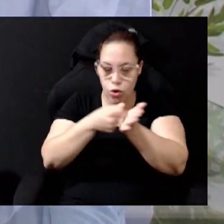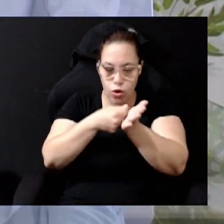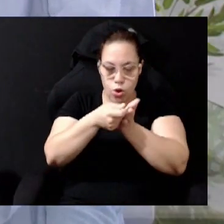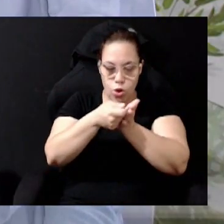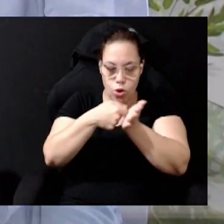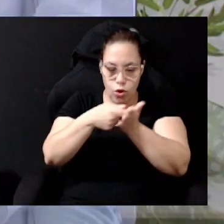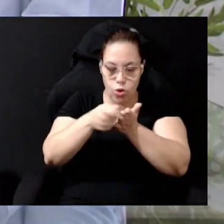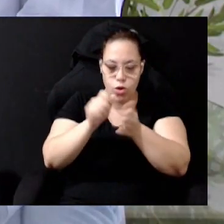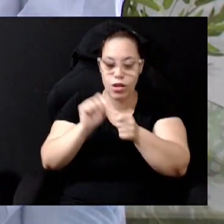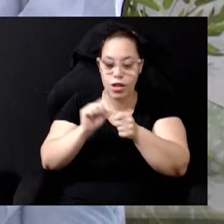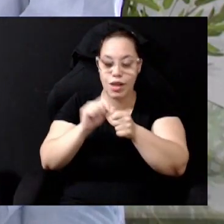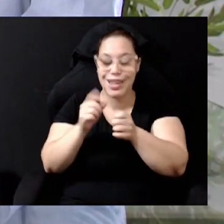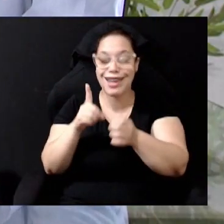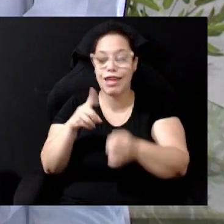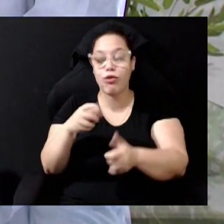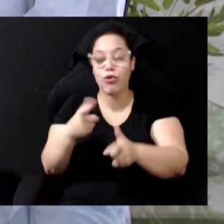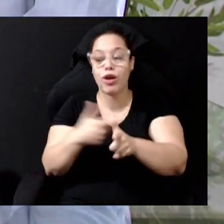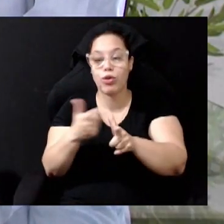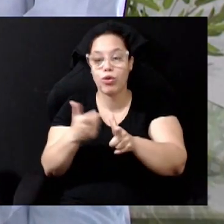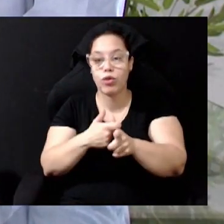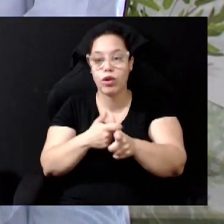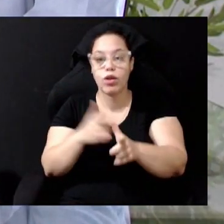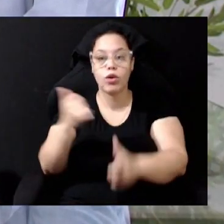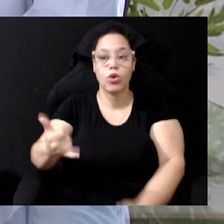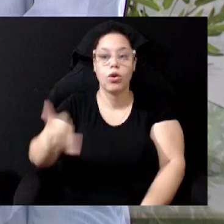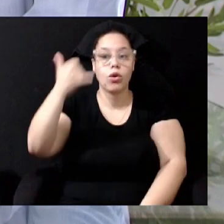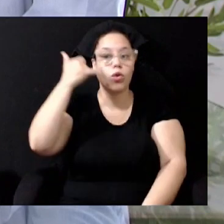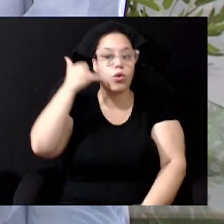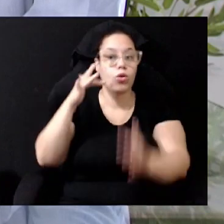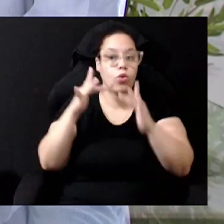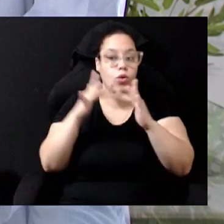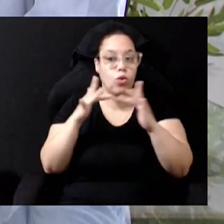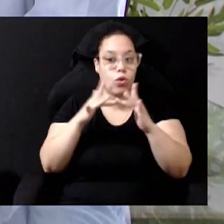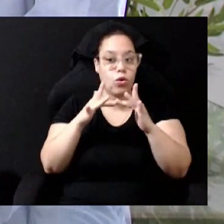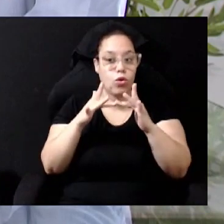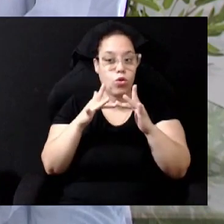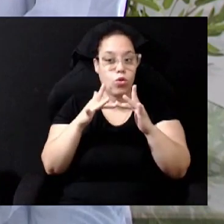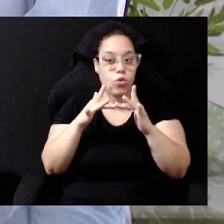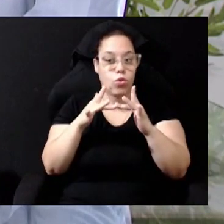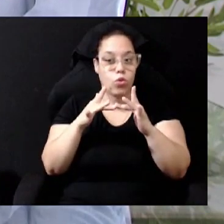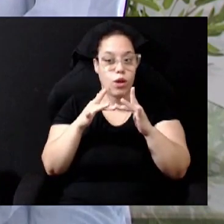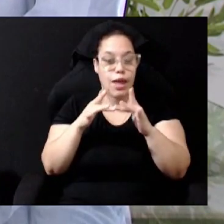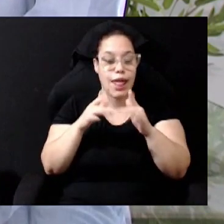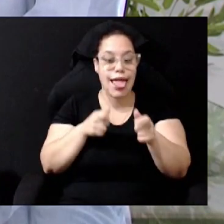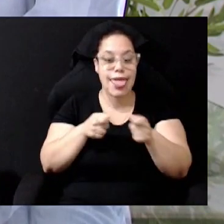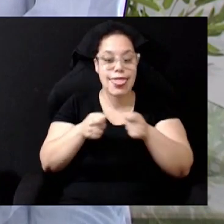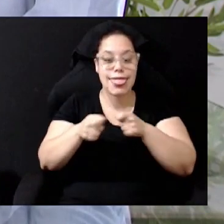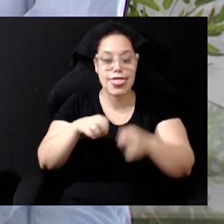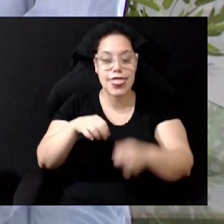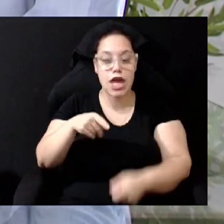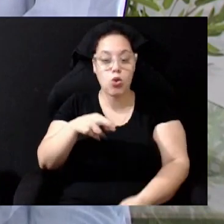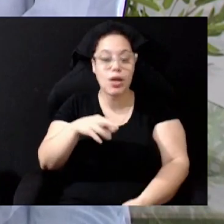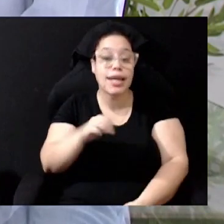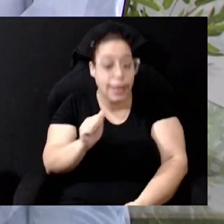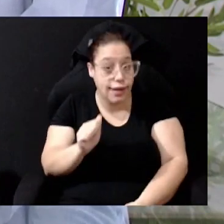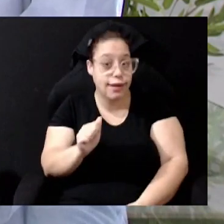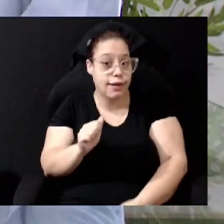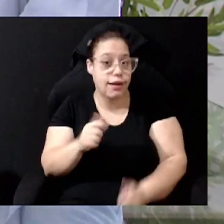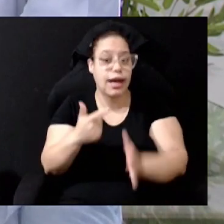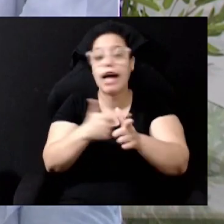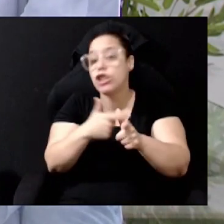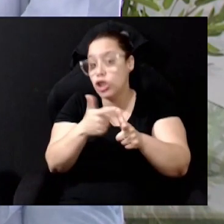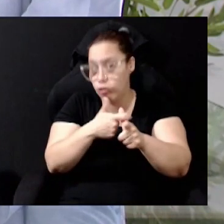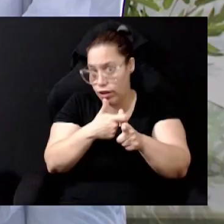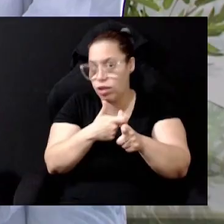devendo, entra em contato com o teu credor e tenta negociar. Porque se você